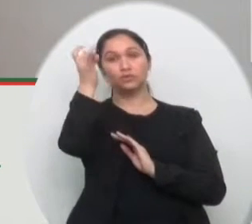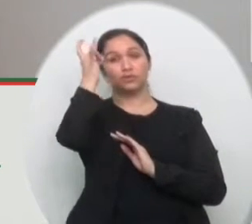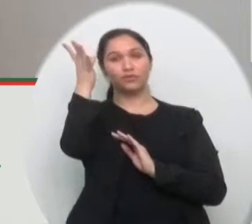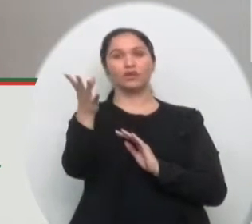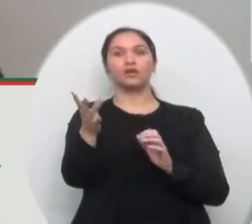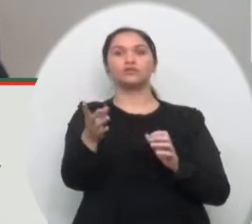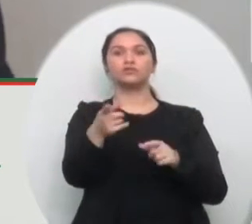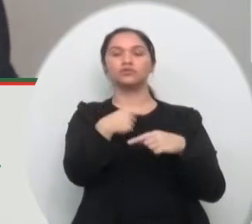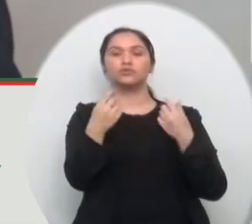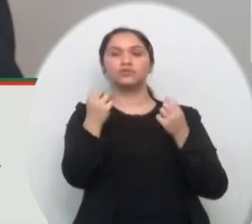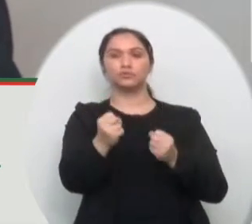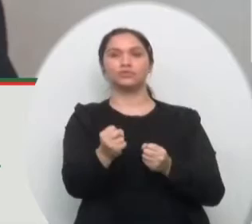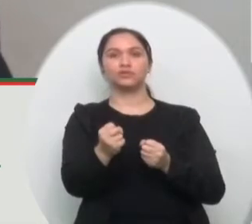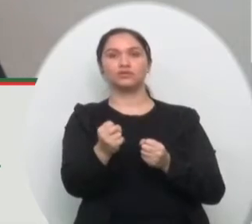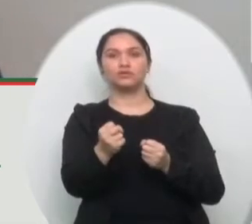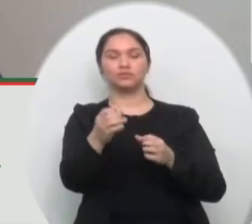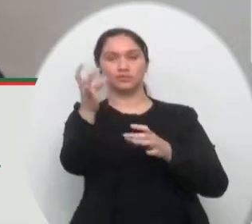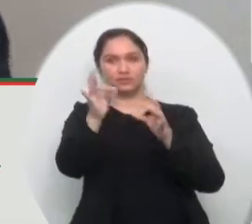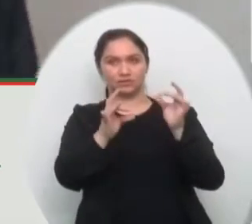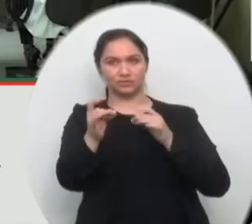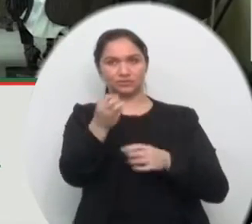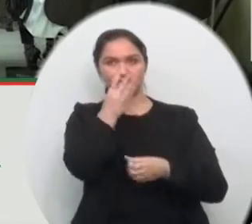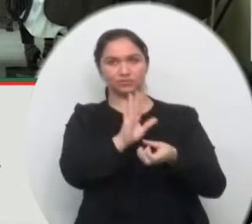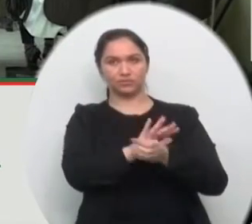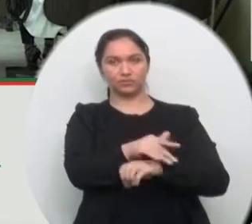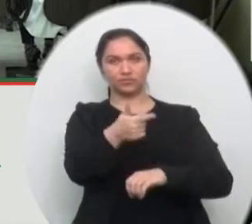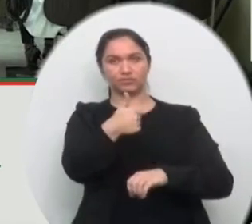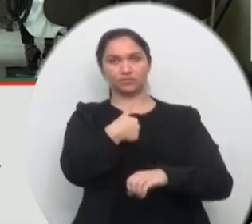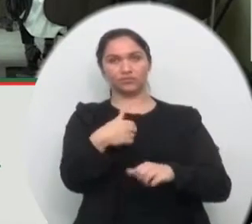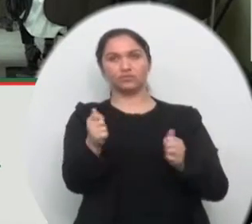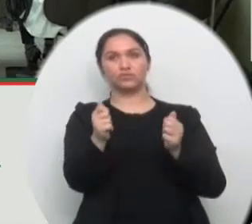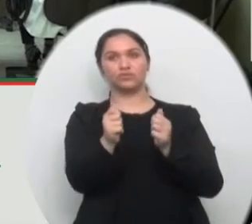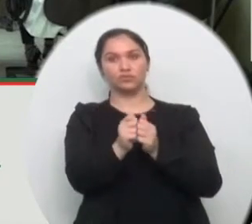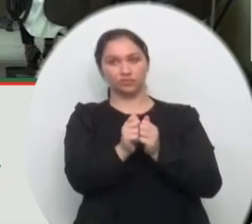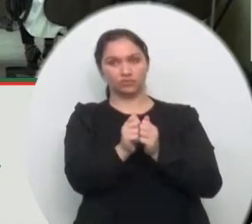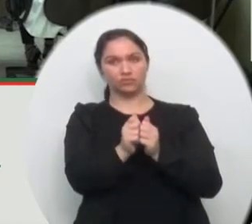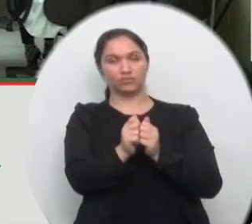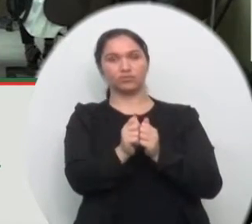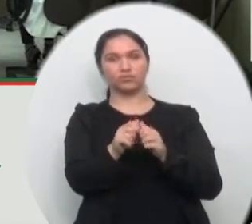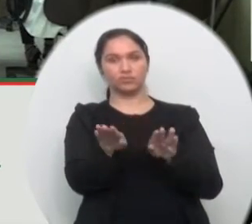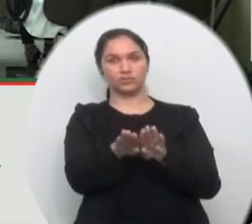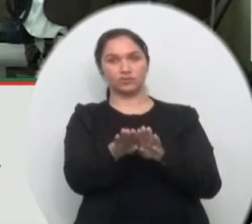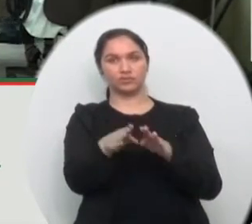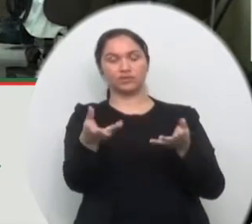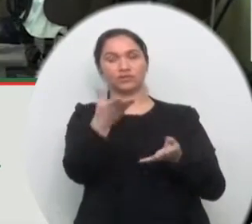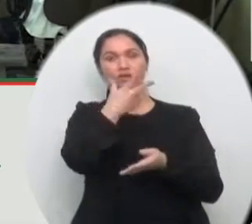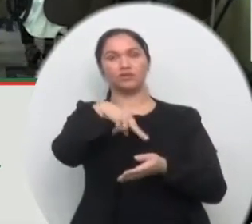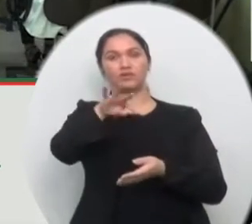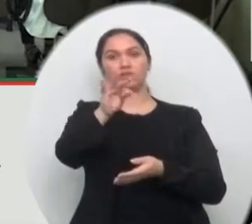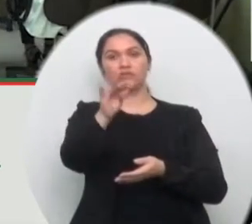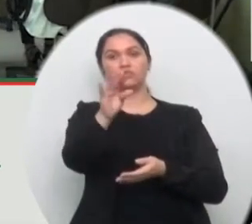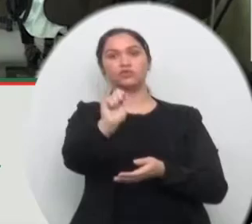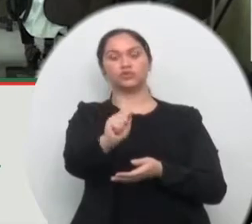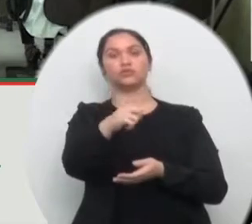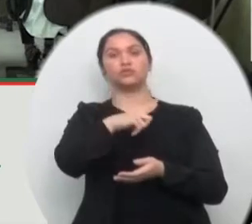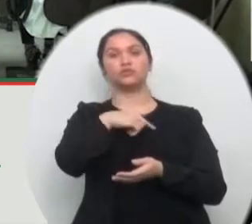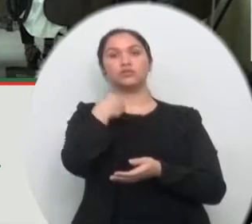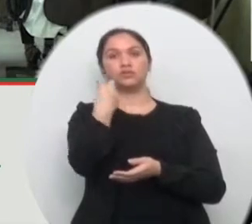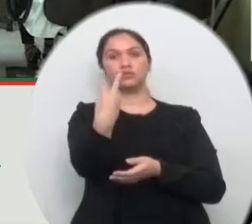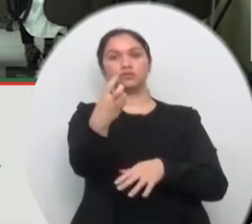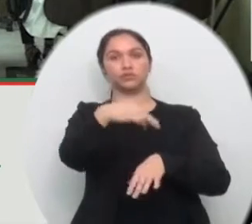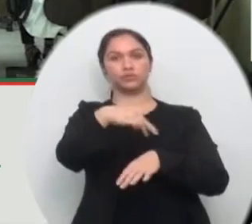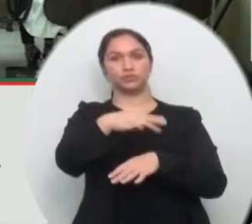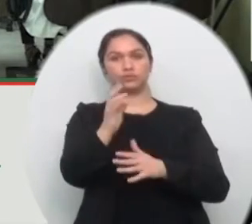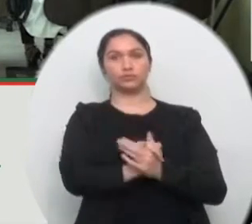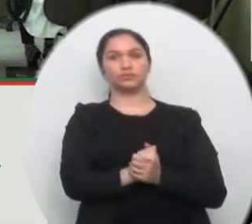noite, boa sorte, conte com esse vereador. Mais algum vereador? Vereador João Batista Belelli, Vossa Excelência dispõe de